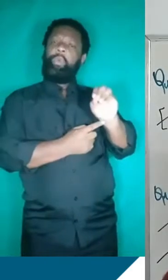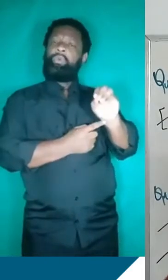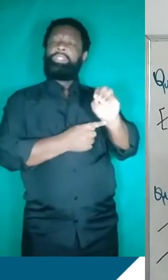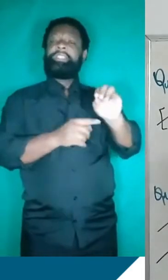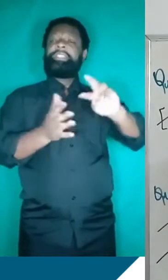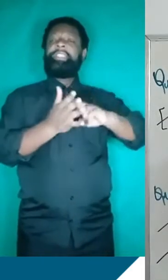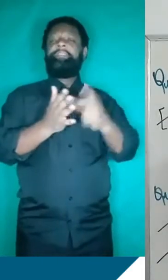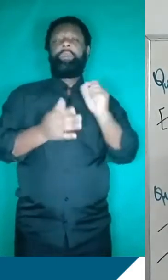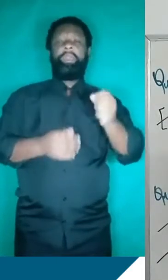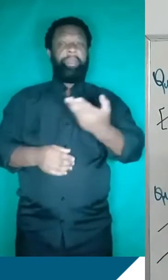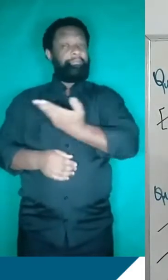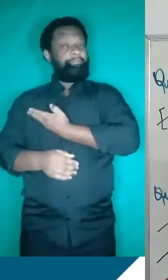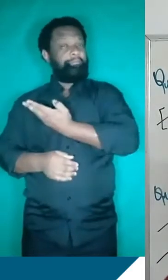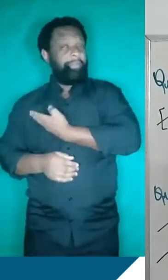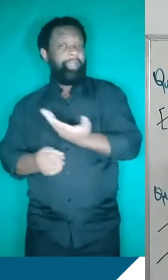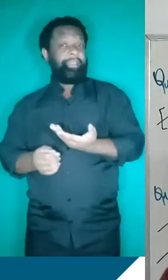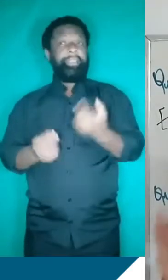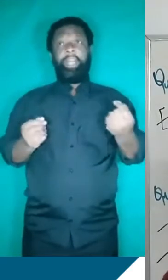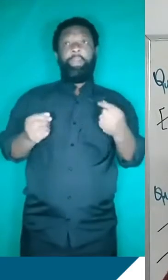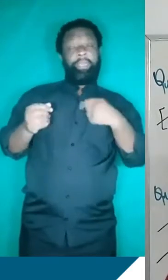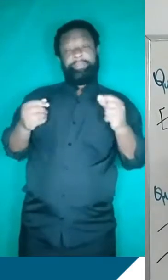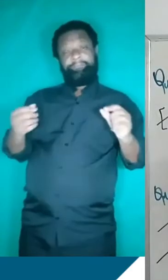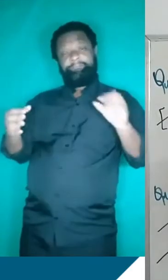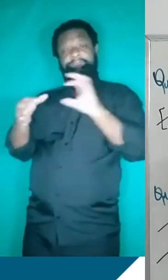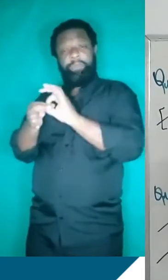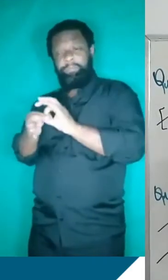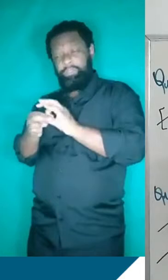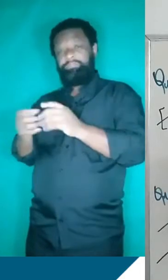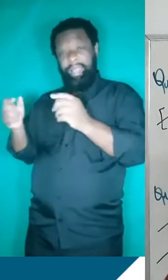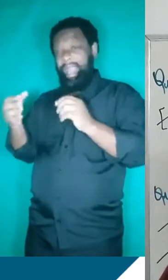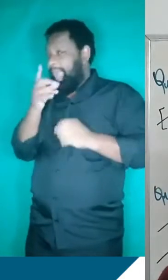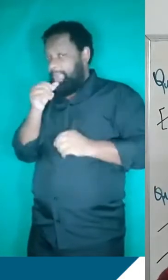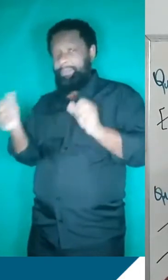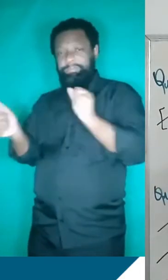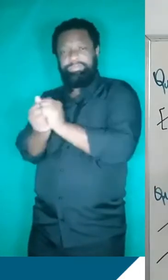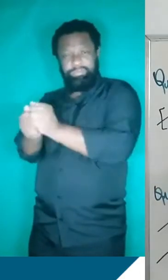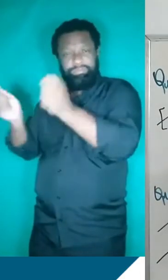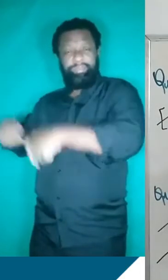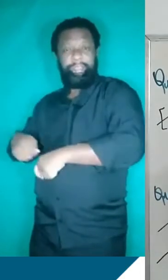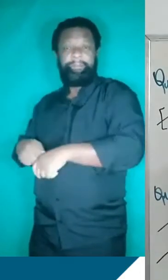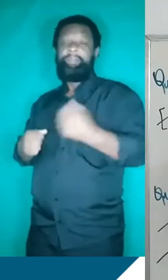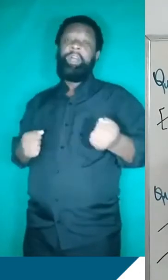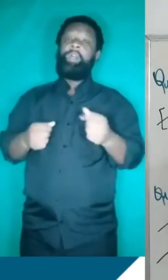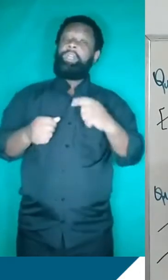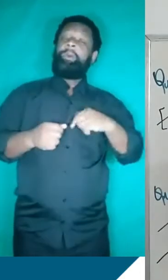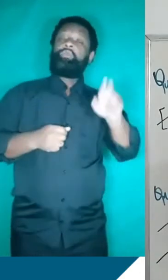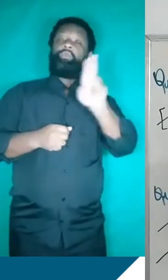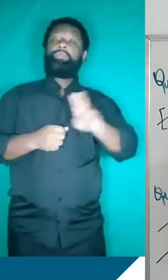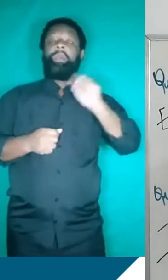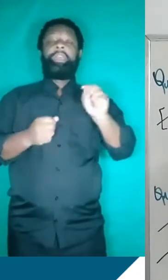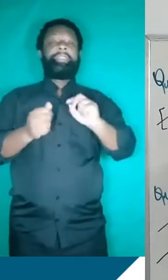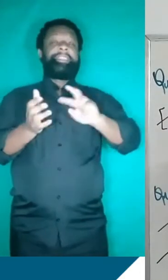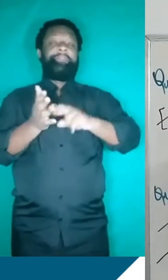afinidade. Então, o que é hidrofílico? Tem afinidade por água, tudo bem? Então, hidrofílico nós também podemos utilizar